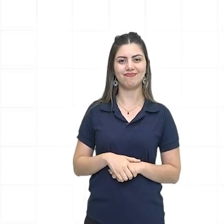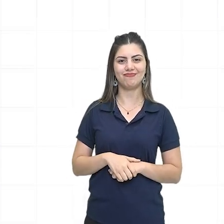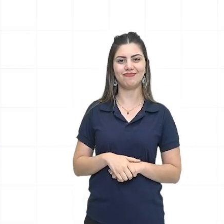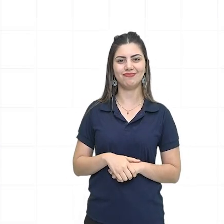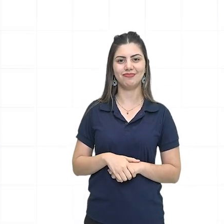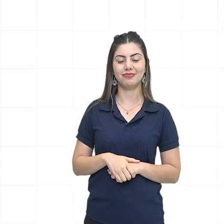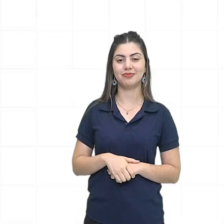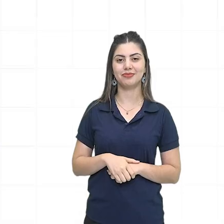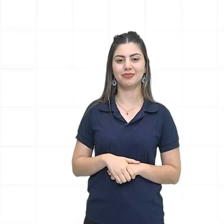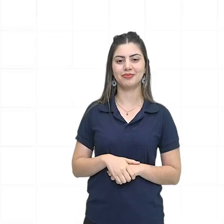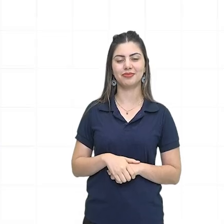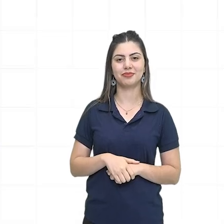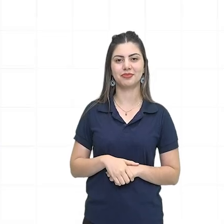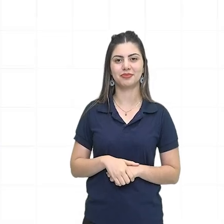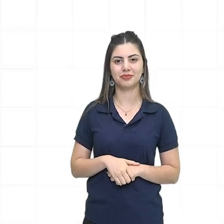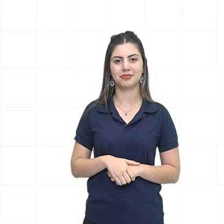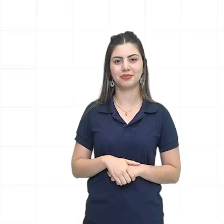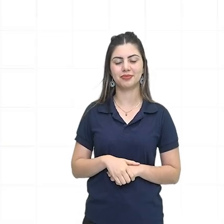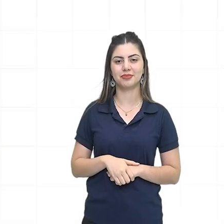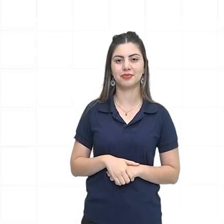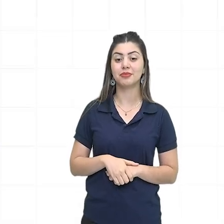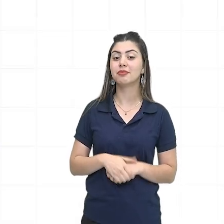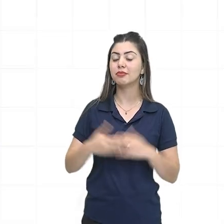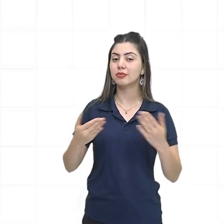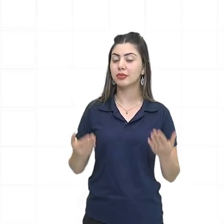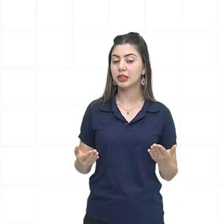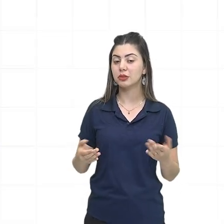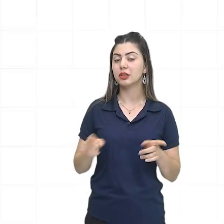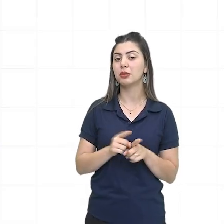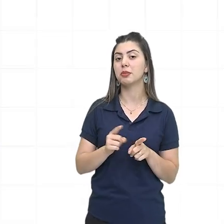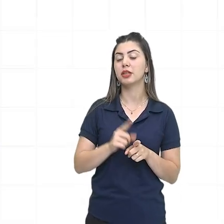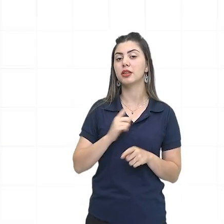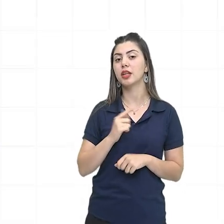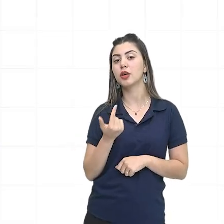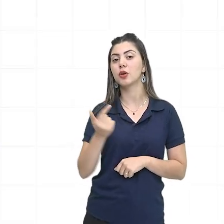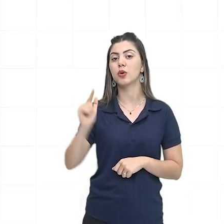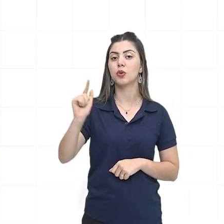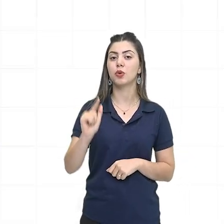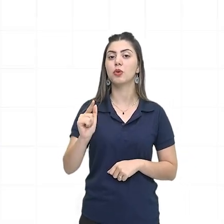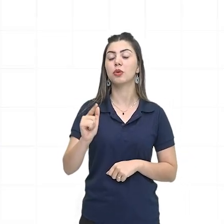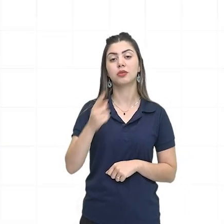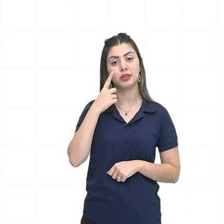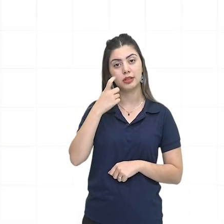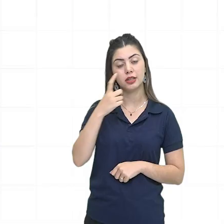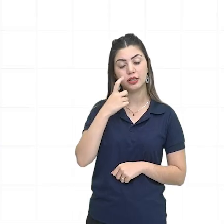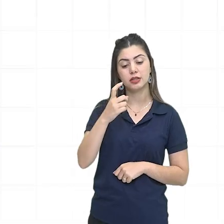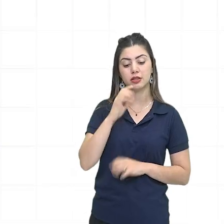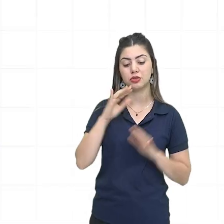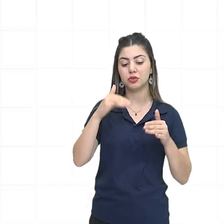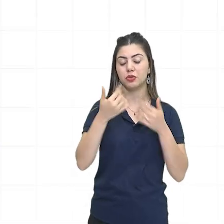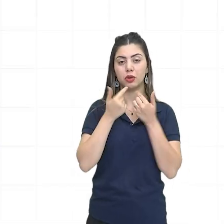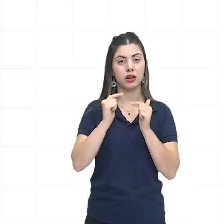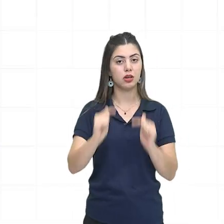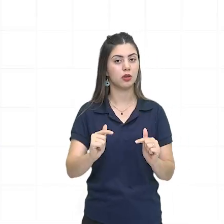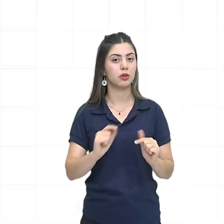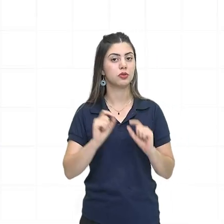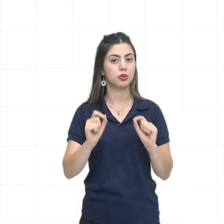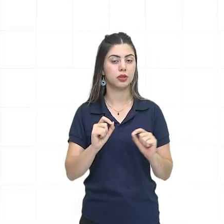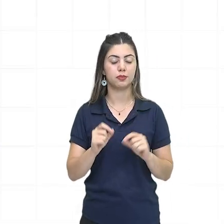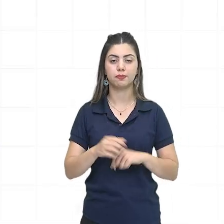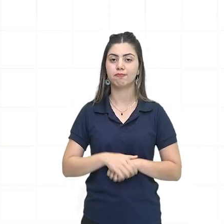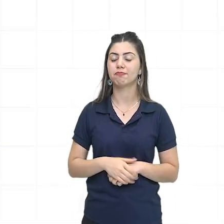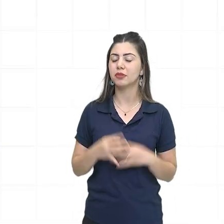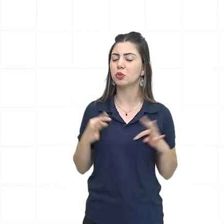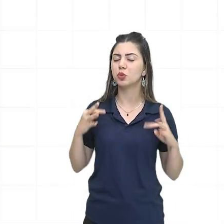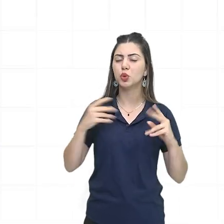te presentear com uma outra relação bem interessante quando falamos de linguagem. Toda